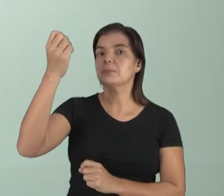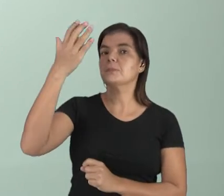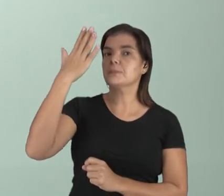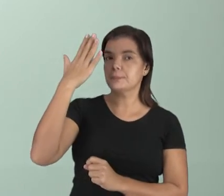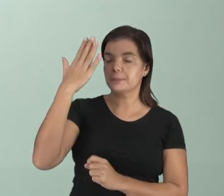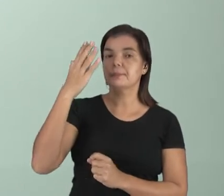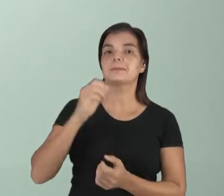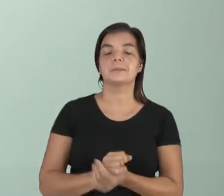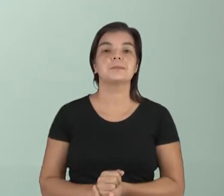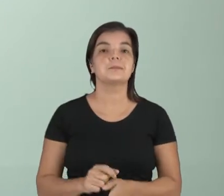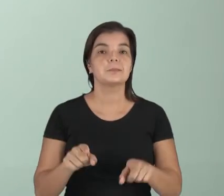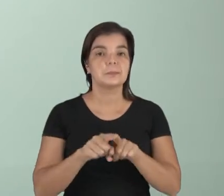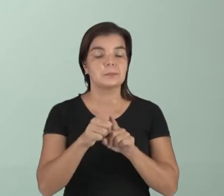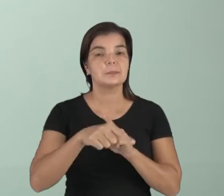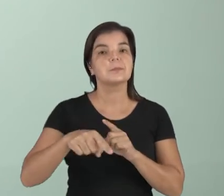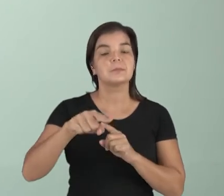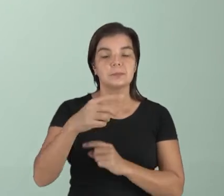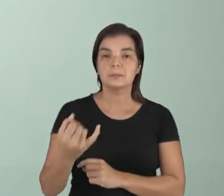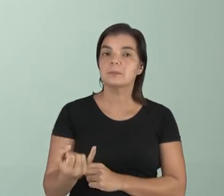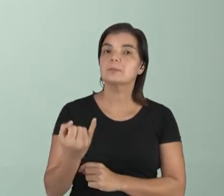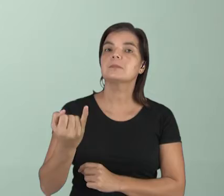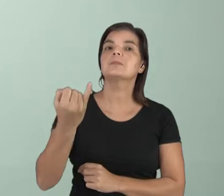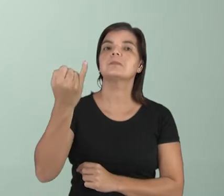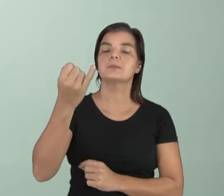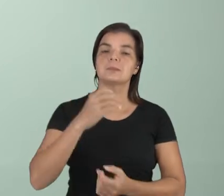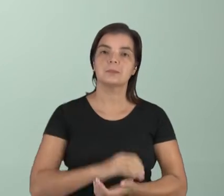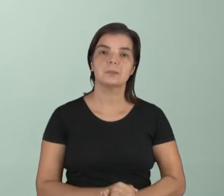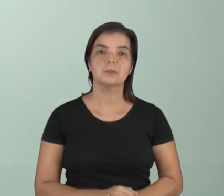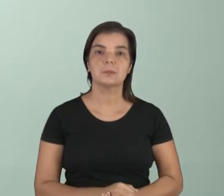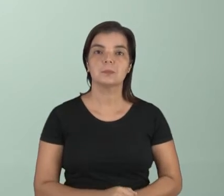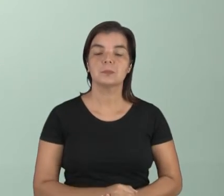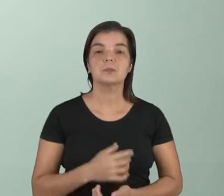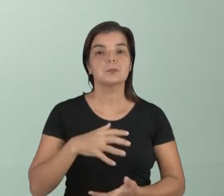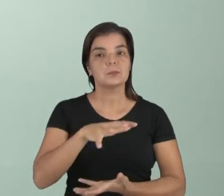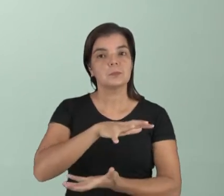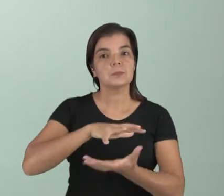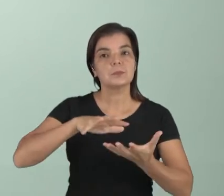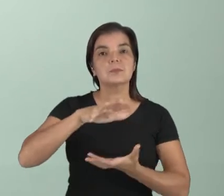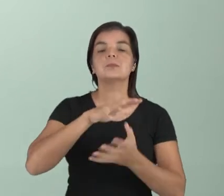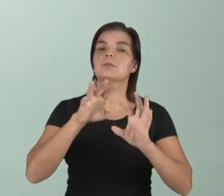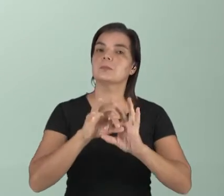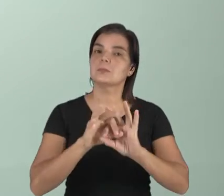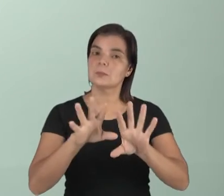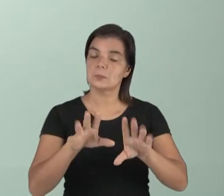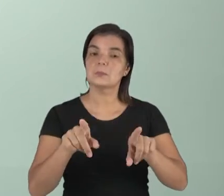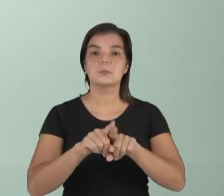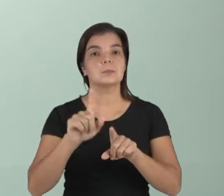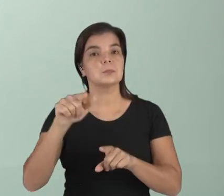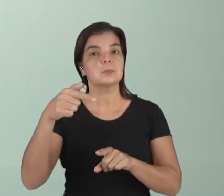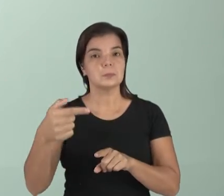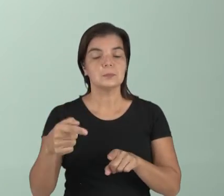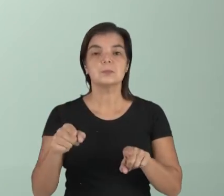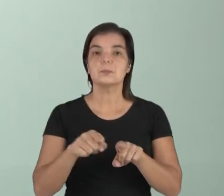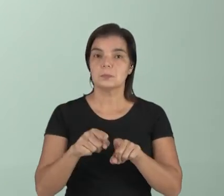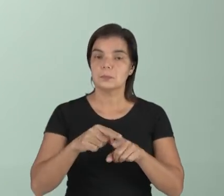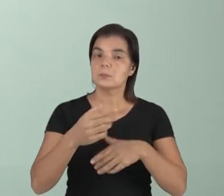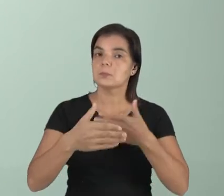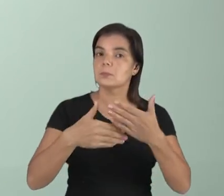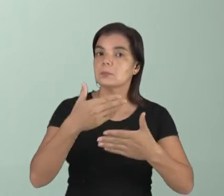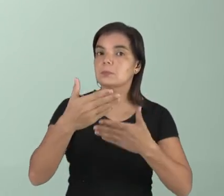né? Esse iluminismo que vai ser tão importante para revoluções liberais, para outras questões que